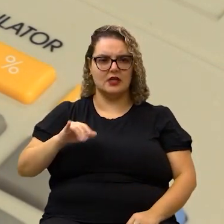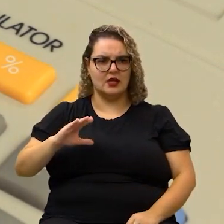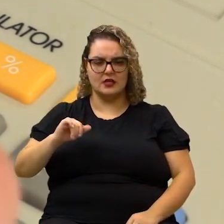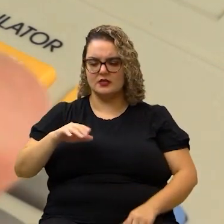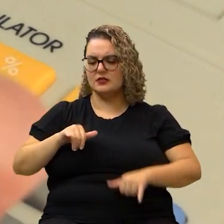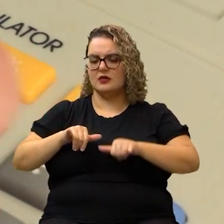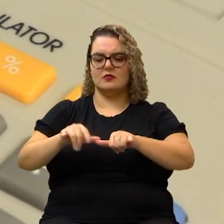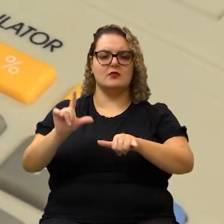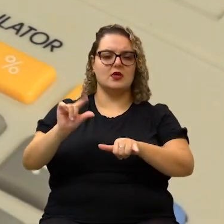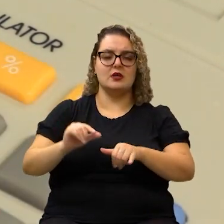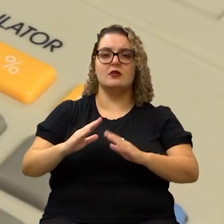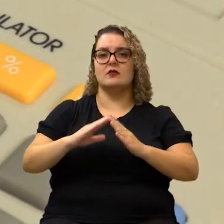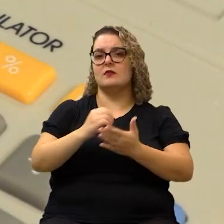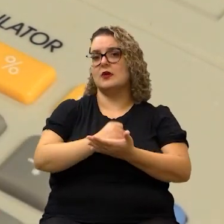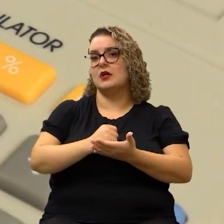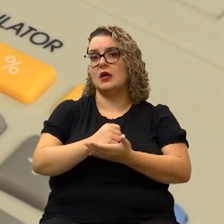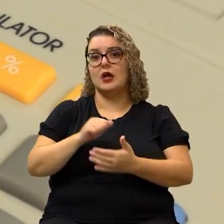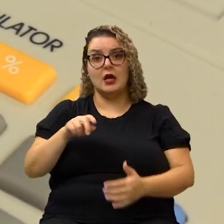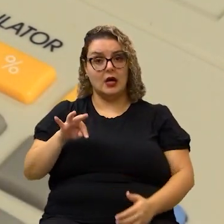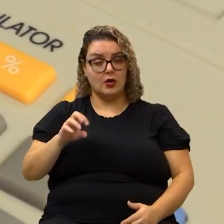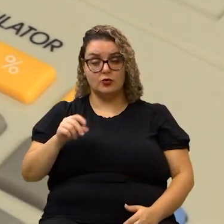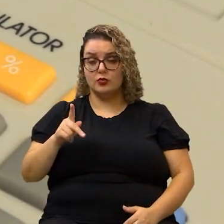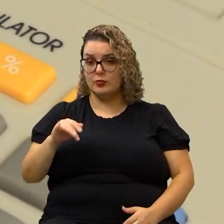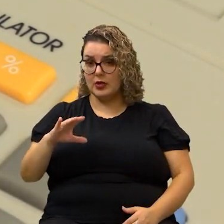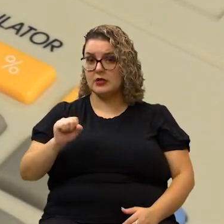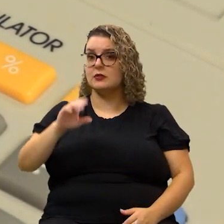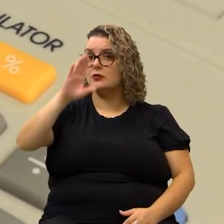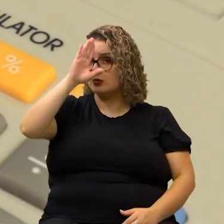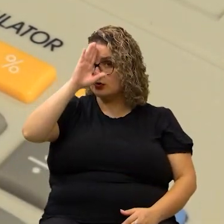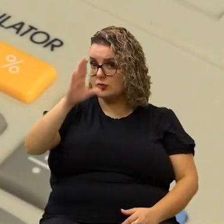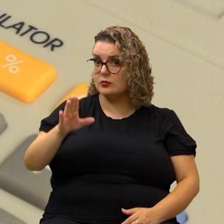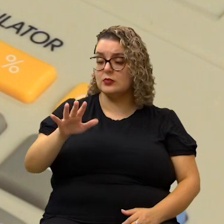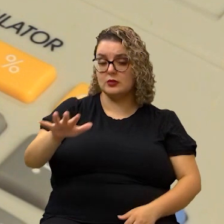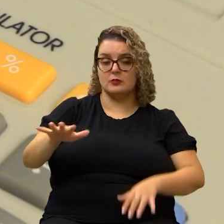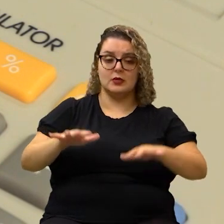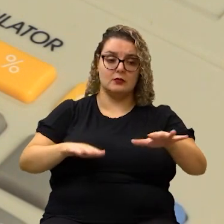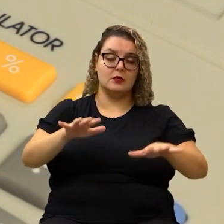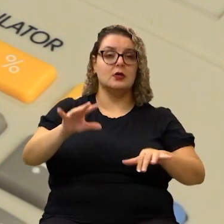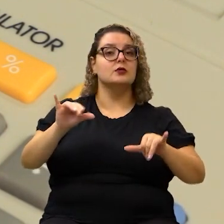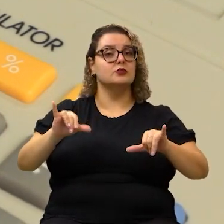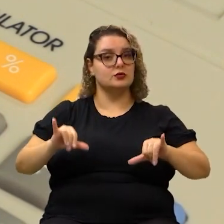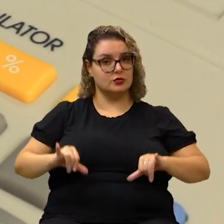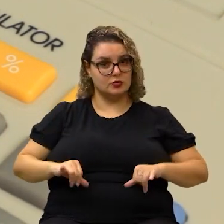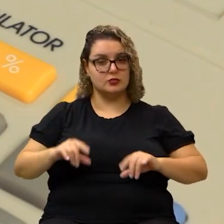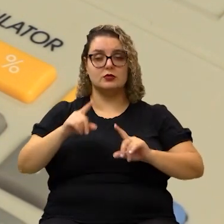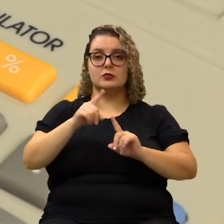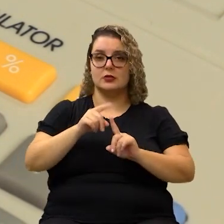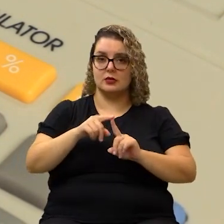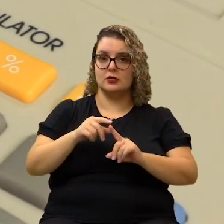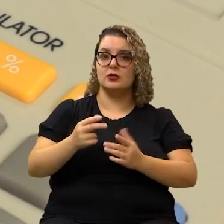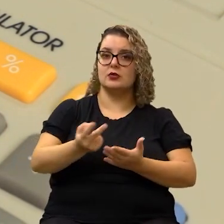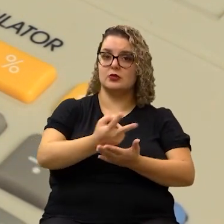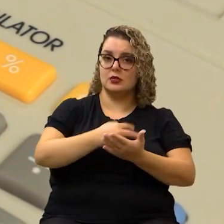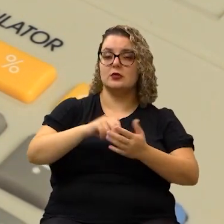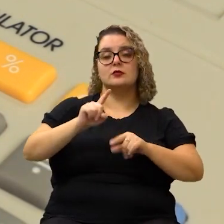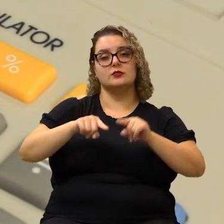mercado, farmácia, autopeças, são os principais segmentos que sofrem com esse tipo de